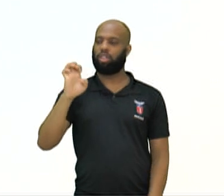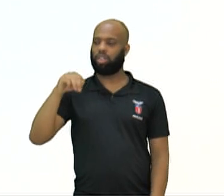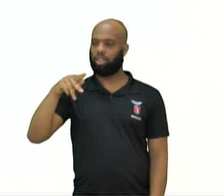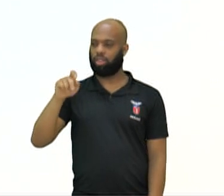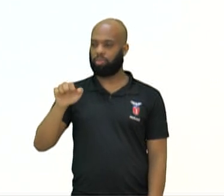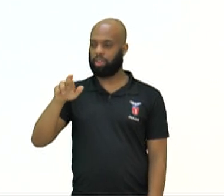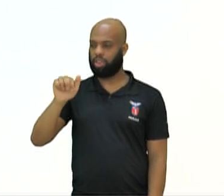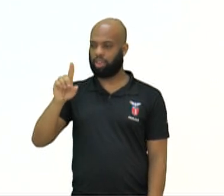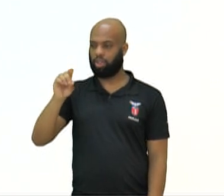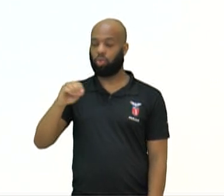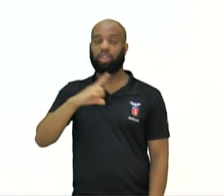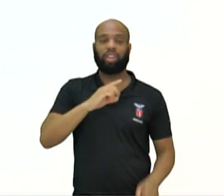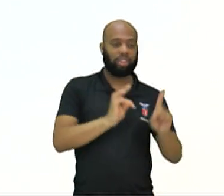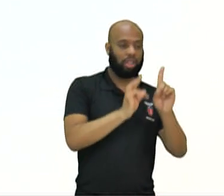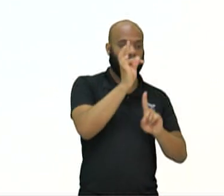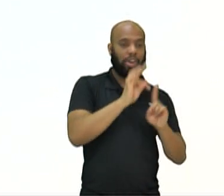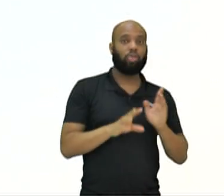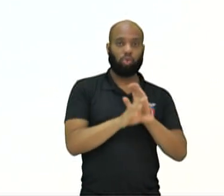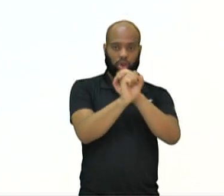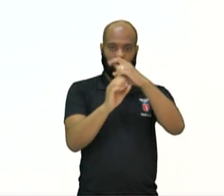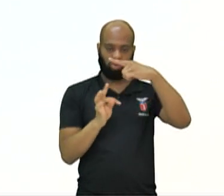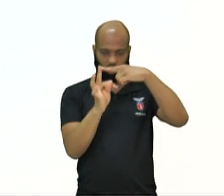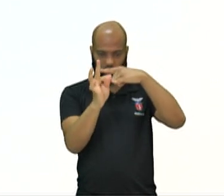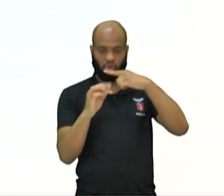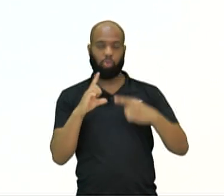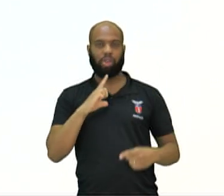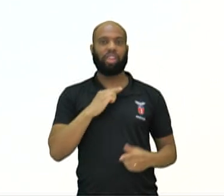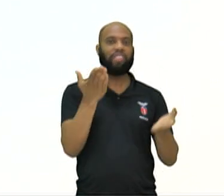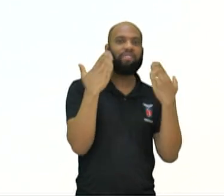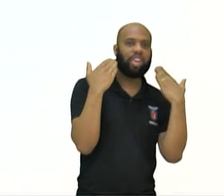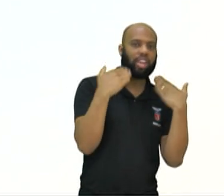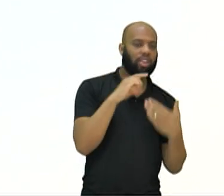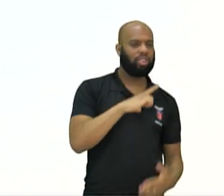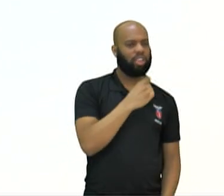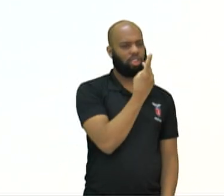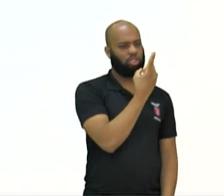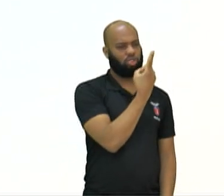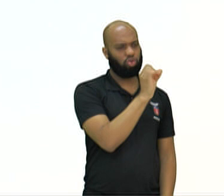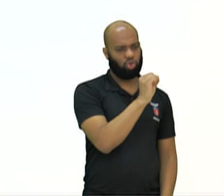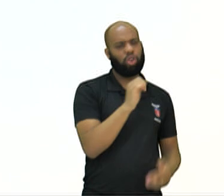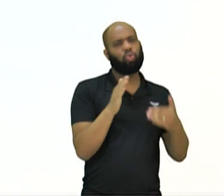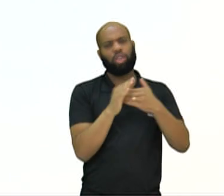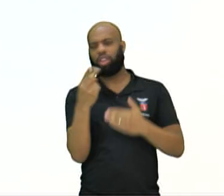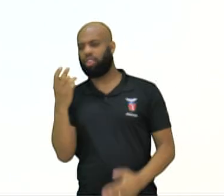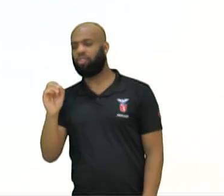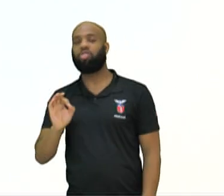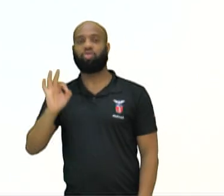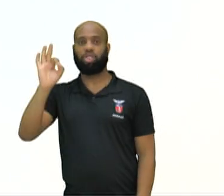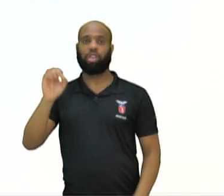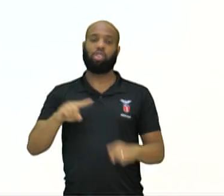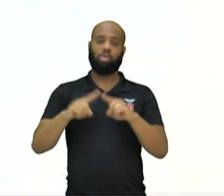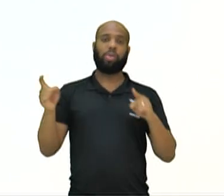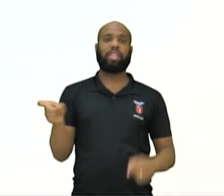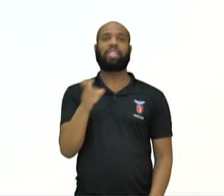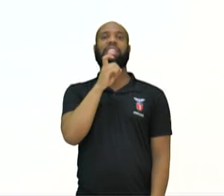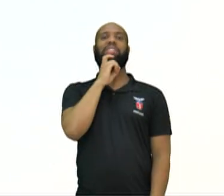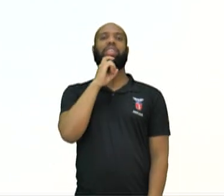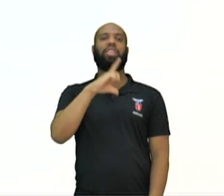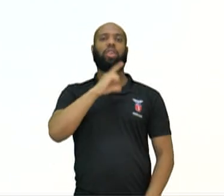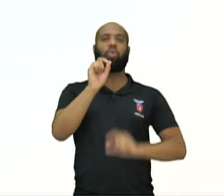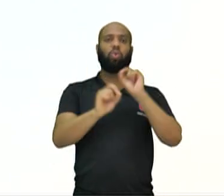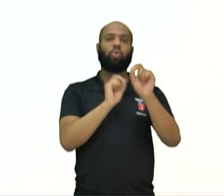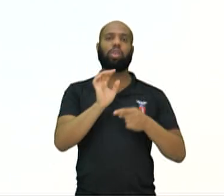temos temperaturas médias ali no verão entre 18 e 20 graus. Já o inverno